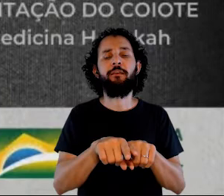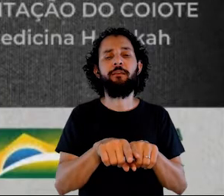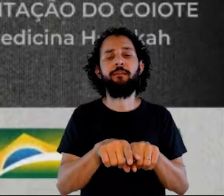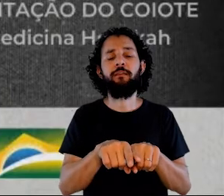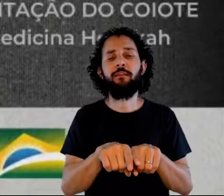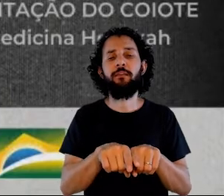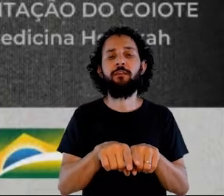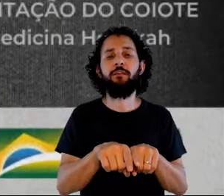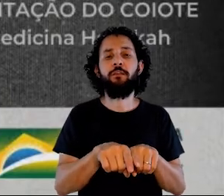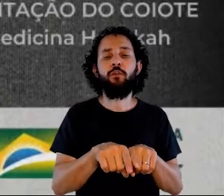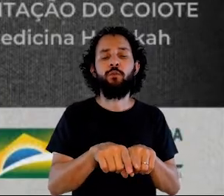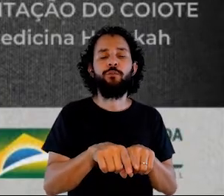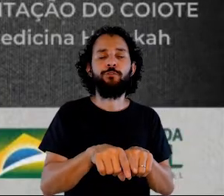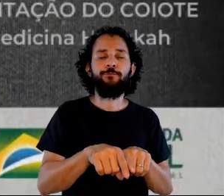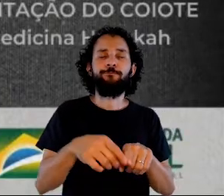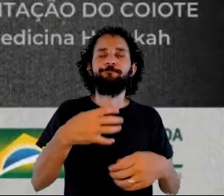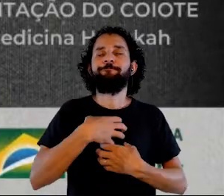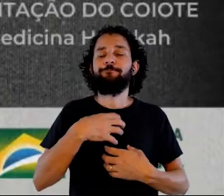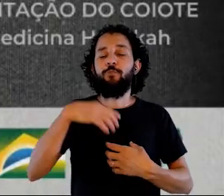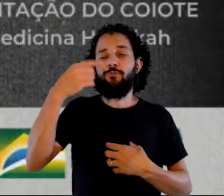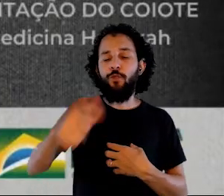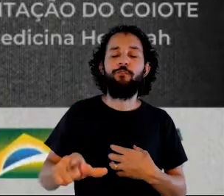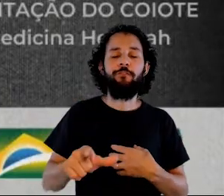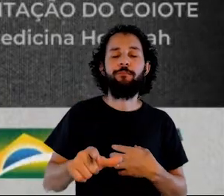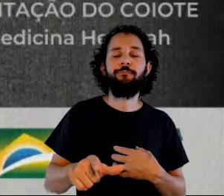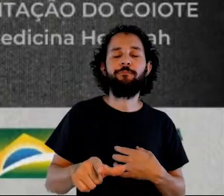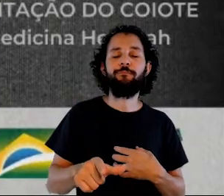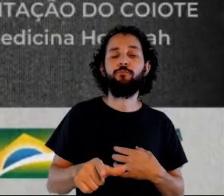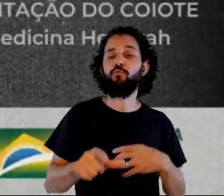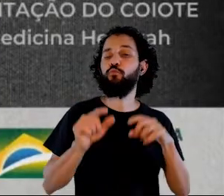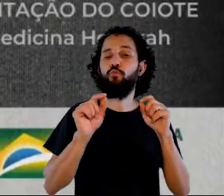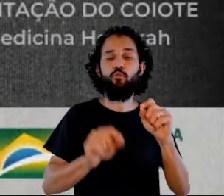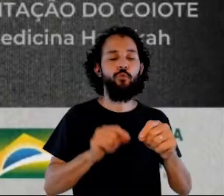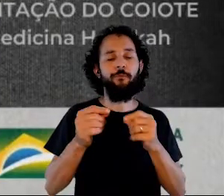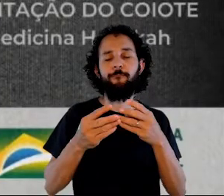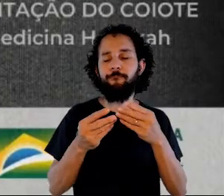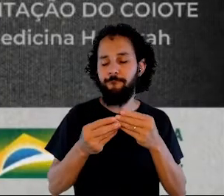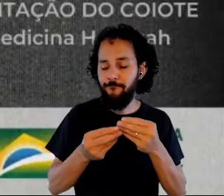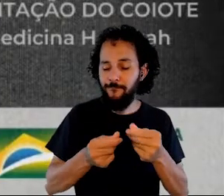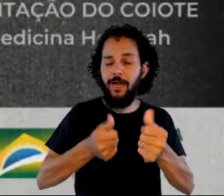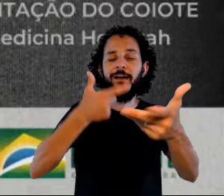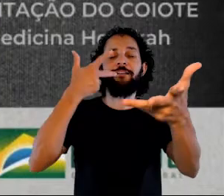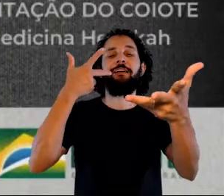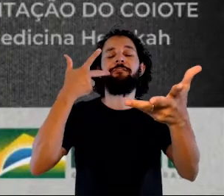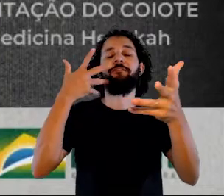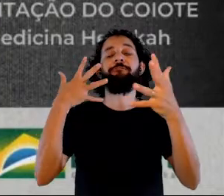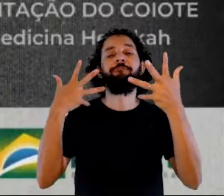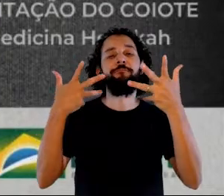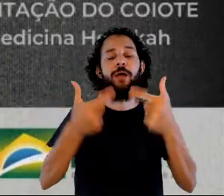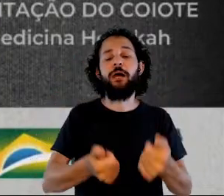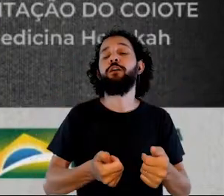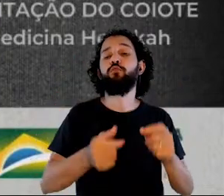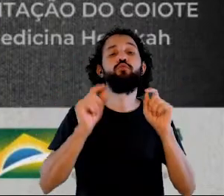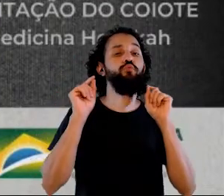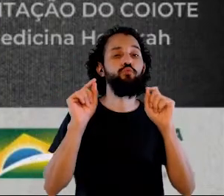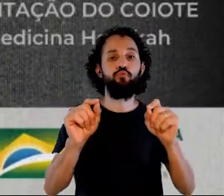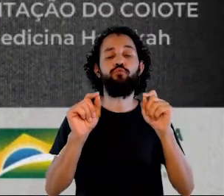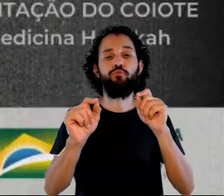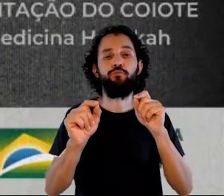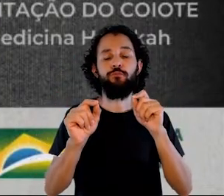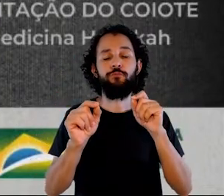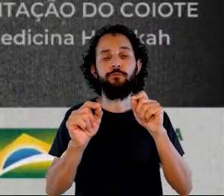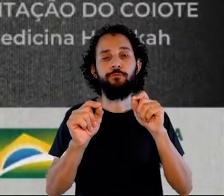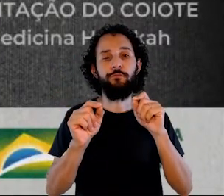sensação do maravilhoso que existe no fato de